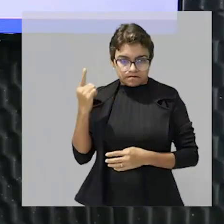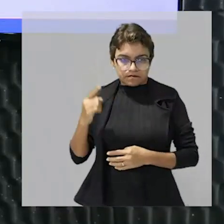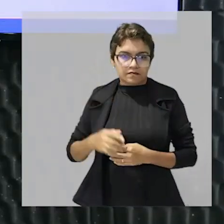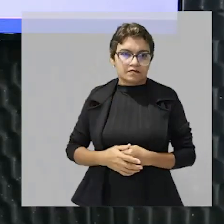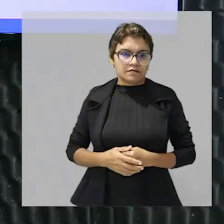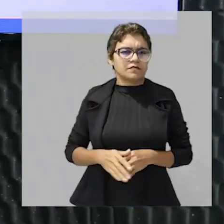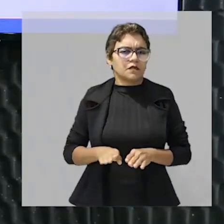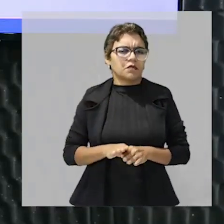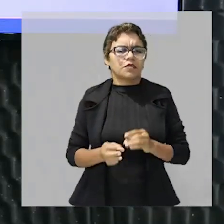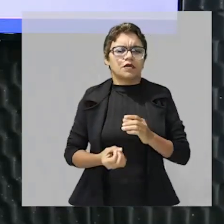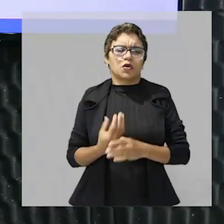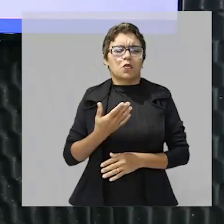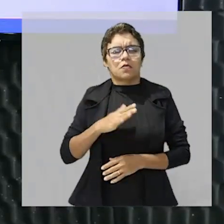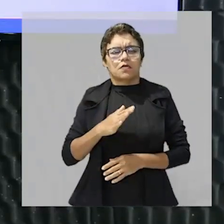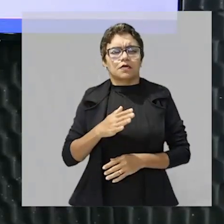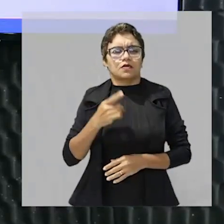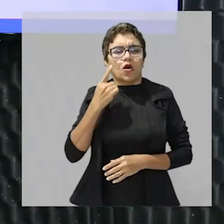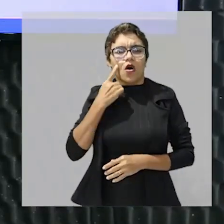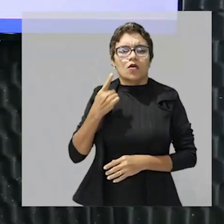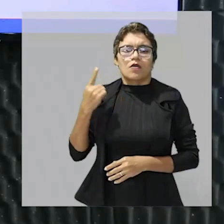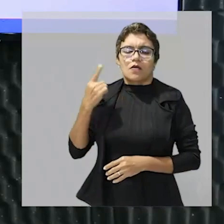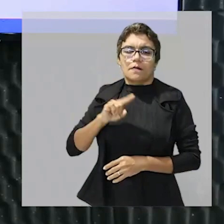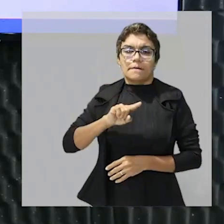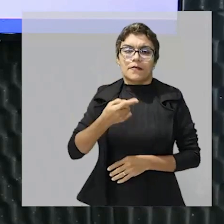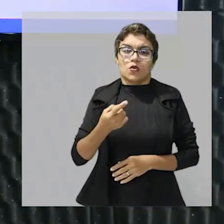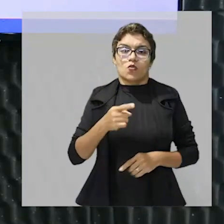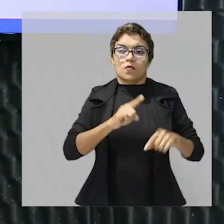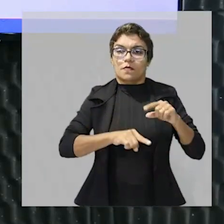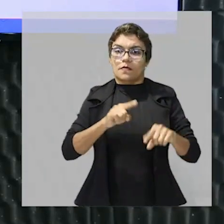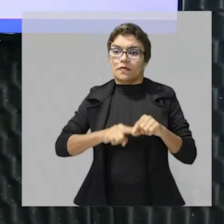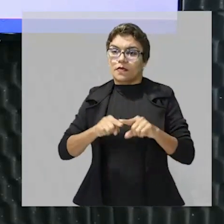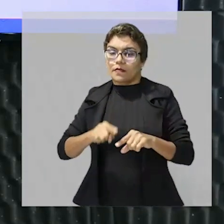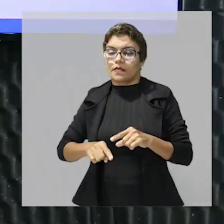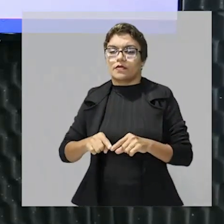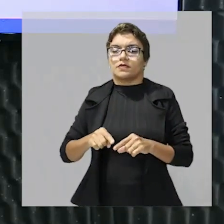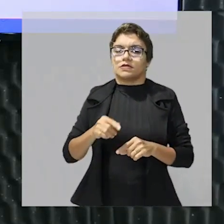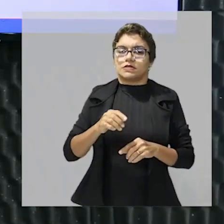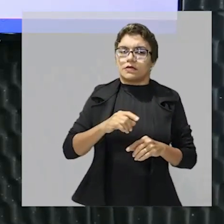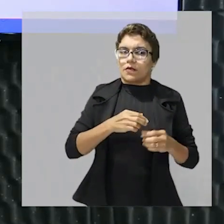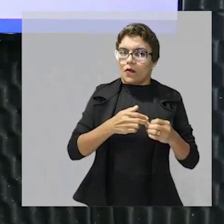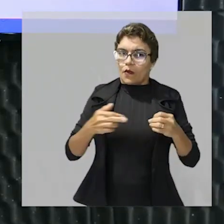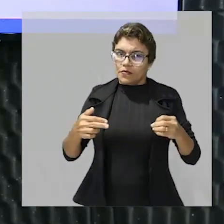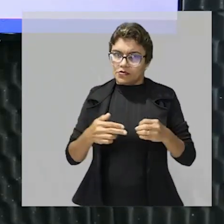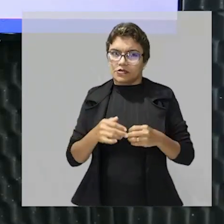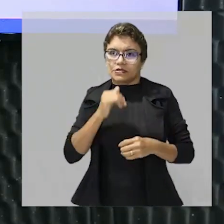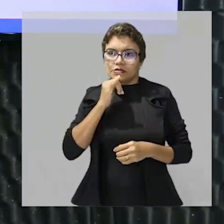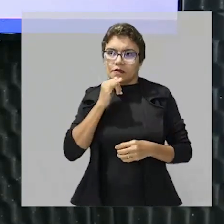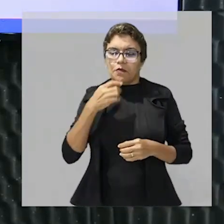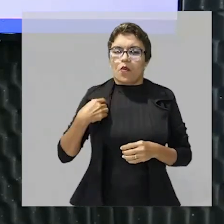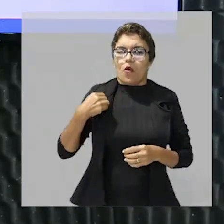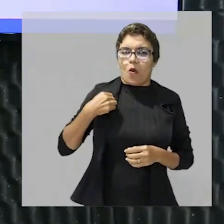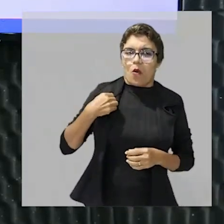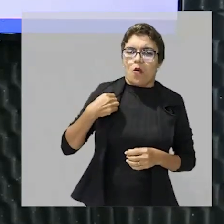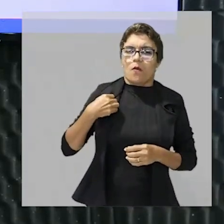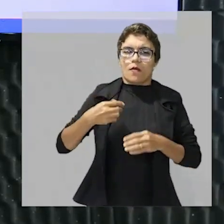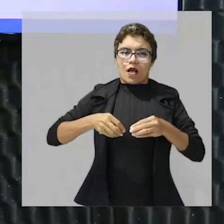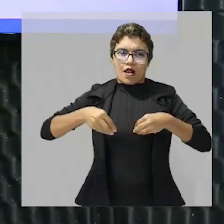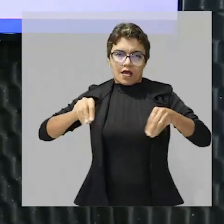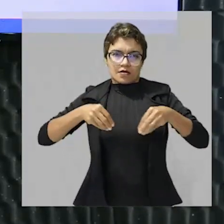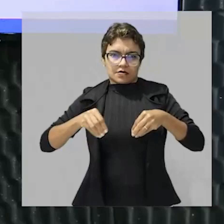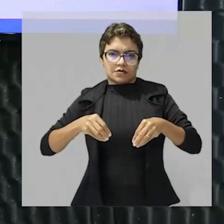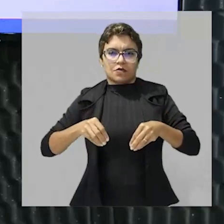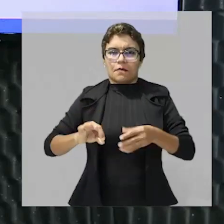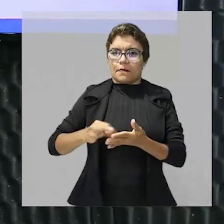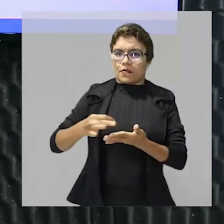criou mais ou menos, 1000 peças com objetos do cotidiano, como roupas, lençóis, bordados, e segundo seus